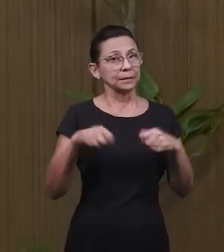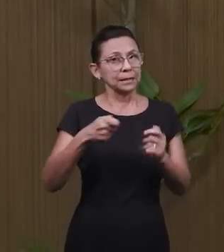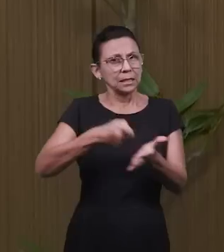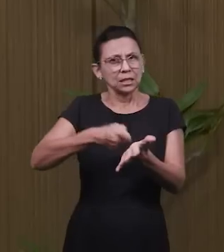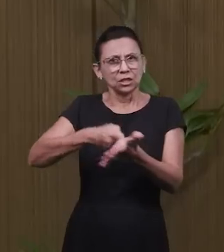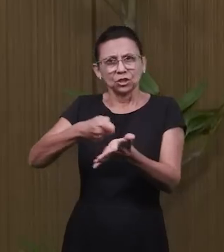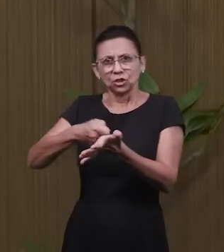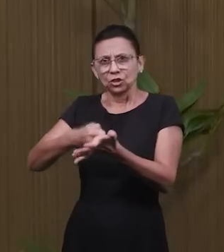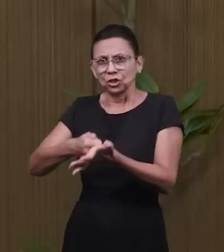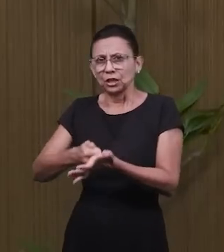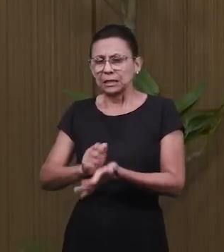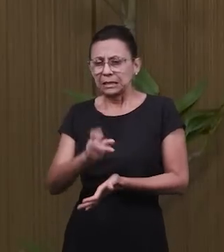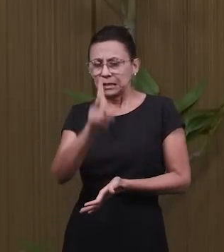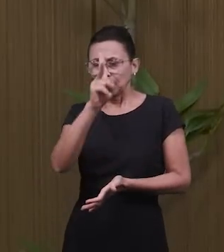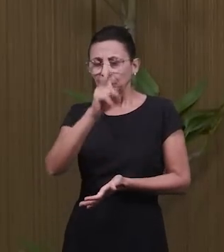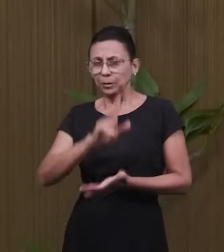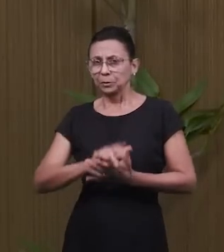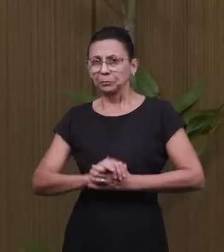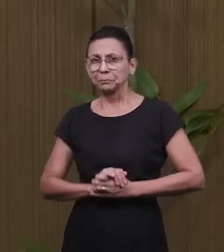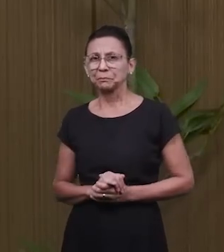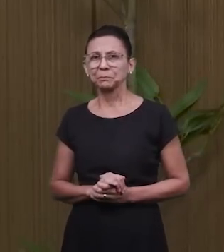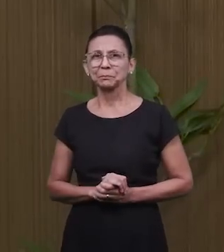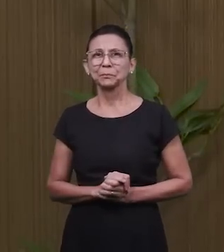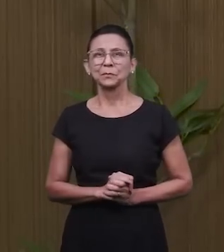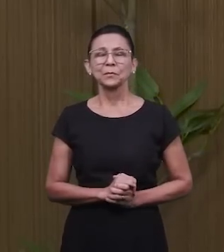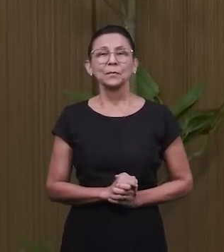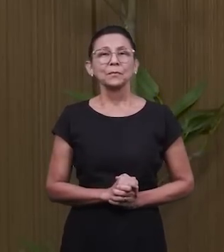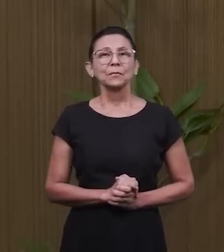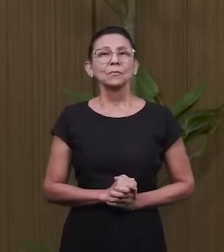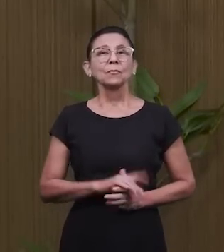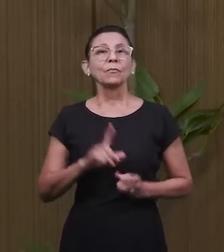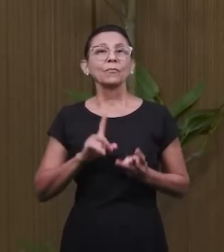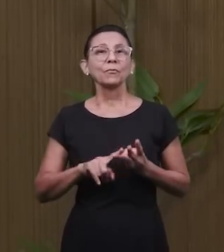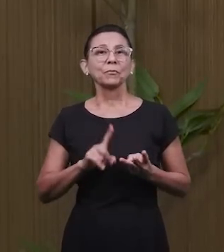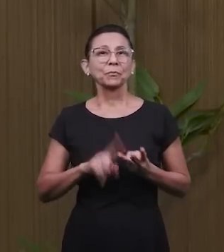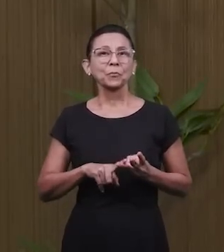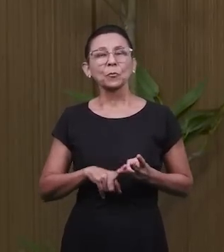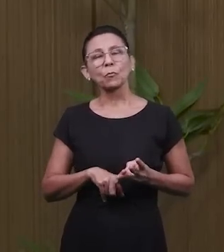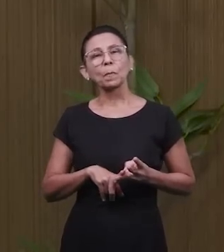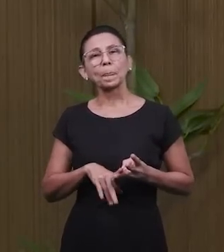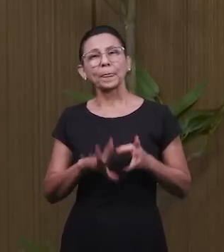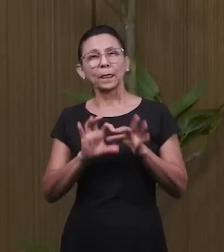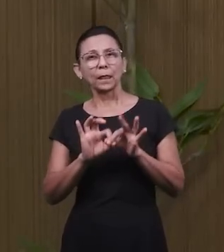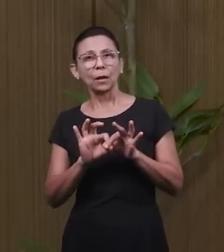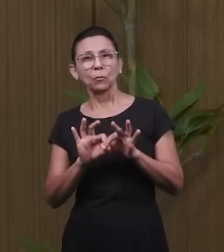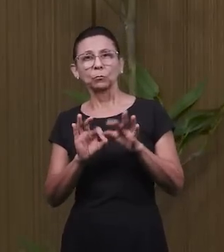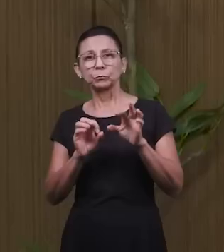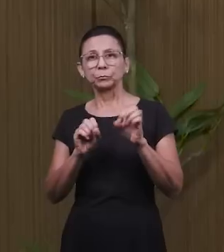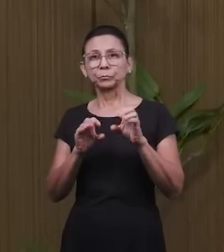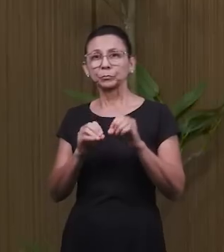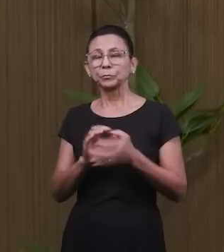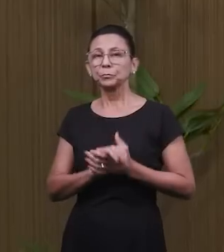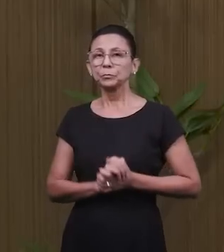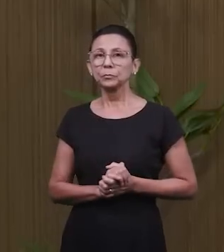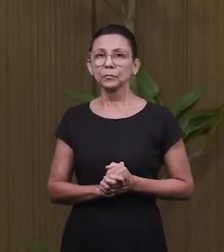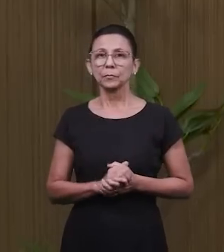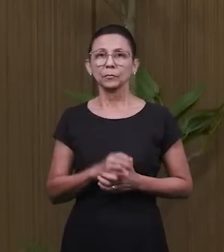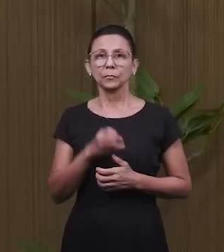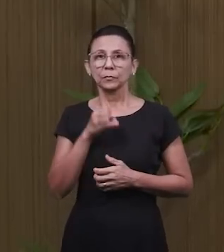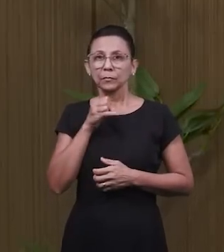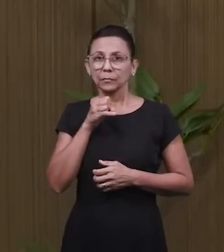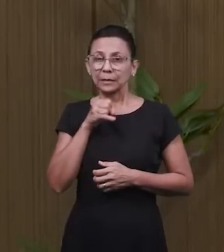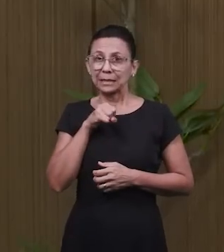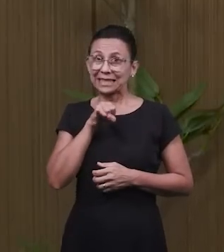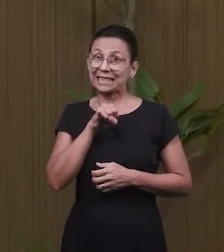nisso. E o texto bíblico agora nos traz um ensino glorioso sobre essa comunhão. Então, assim, se